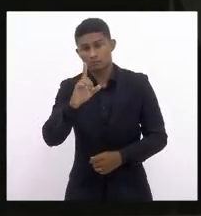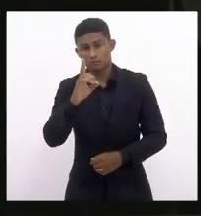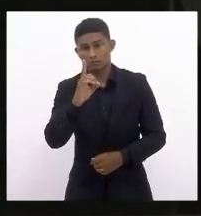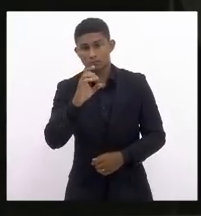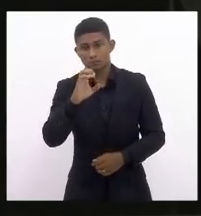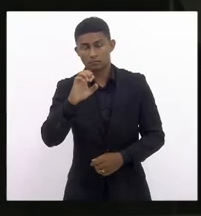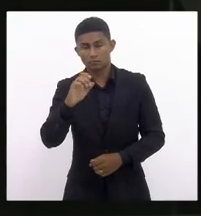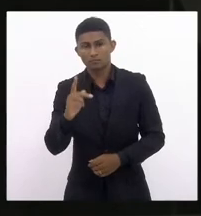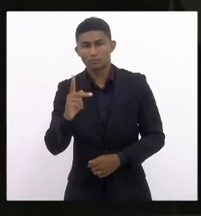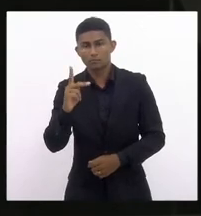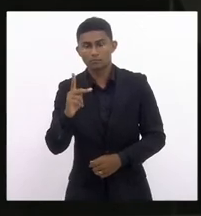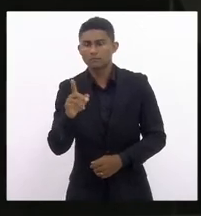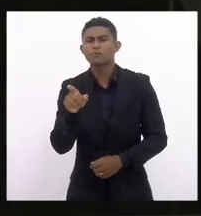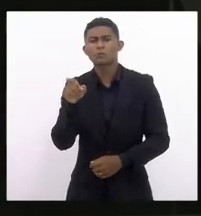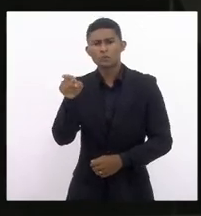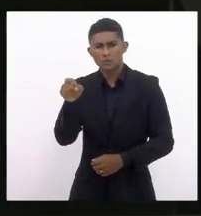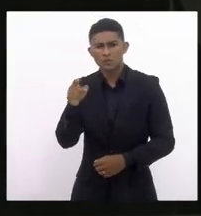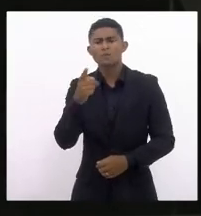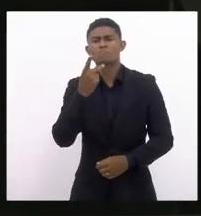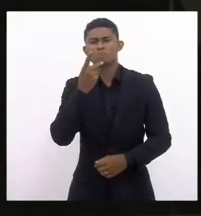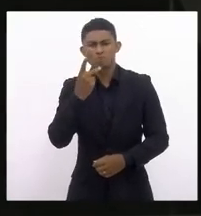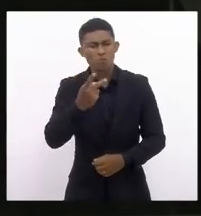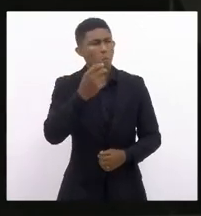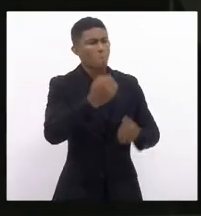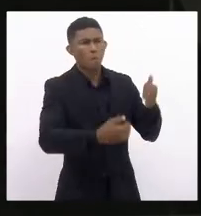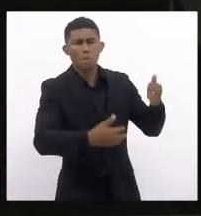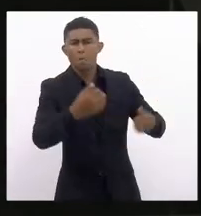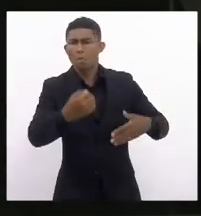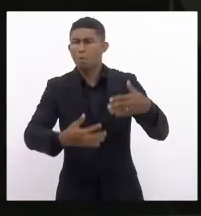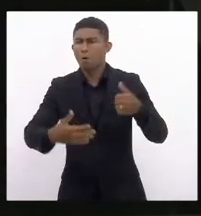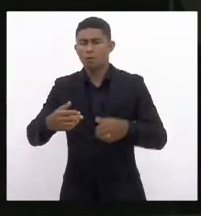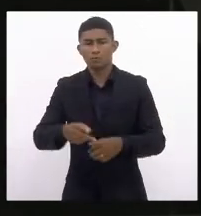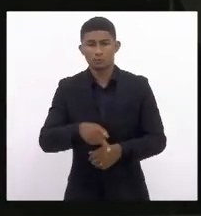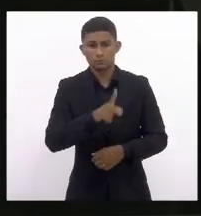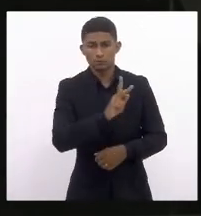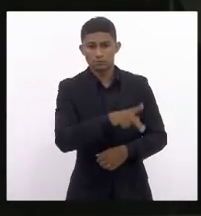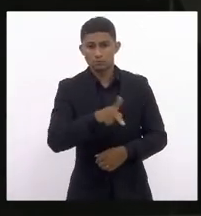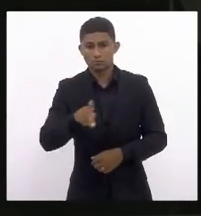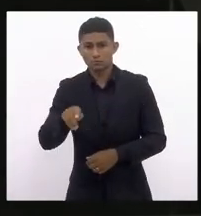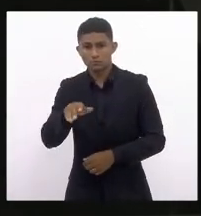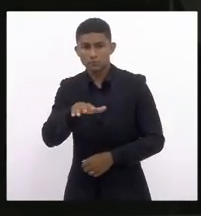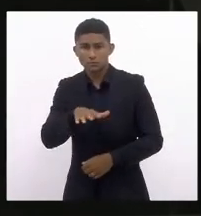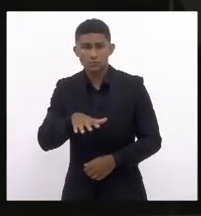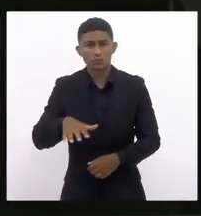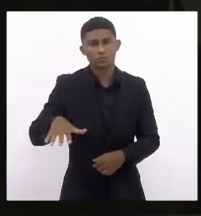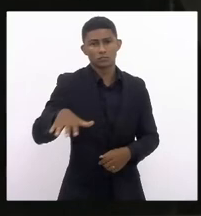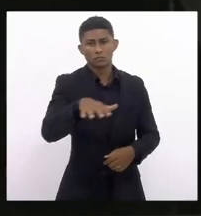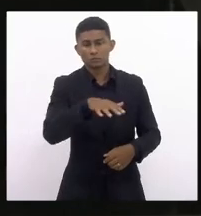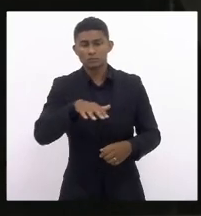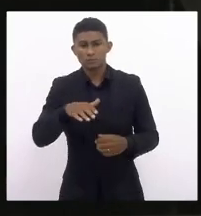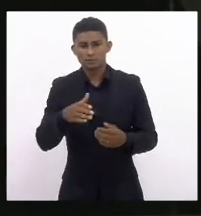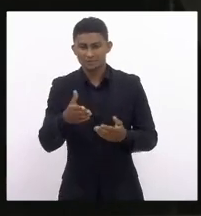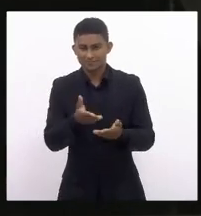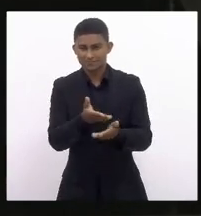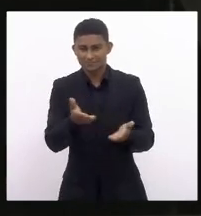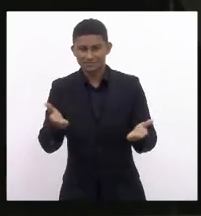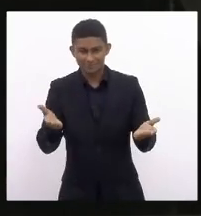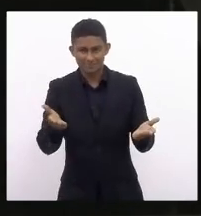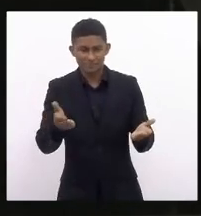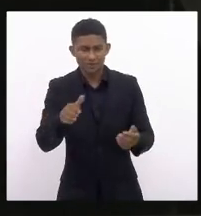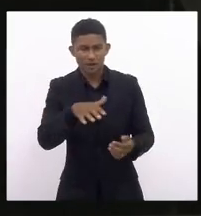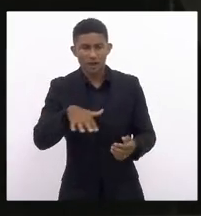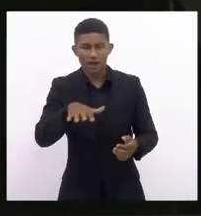defende, e muito bem, a categoria dos professores, dos profissionais da área da